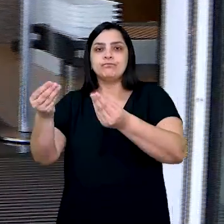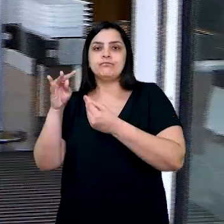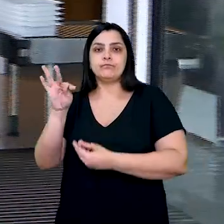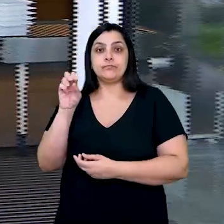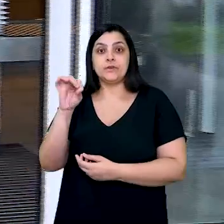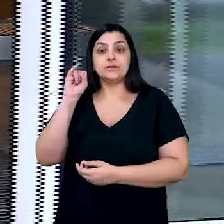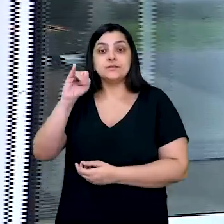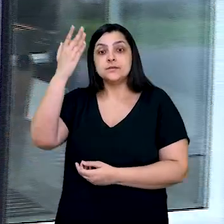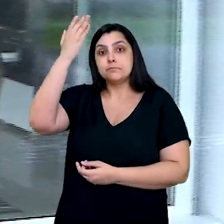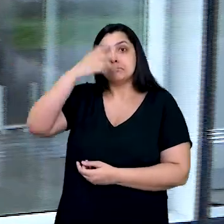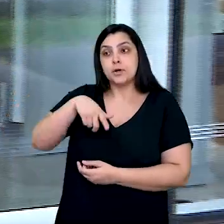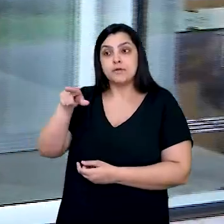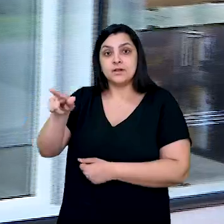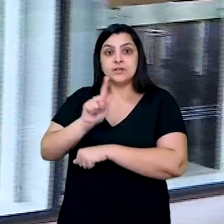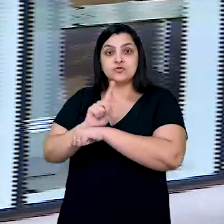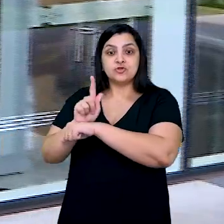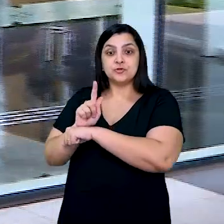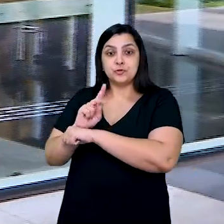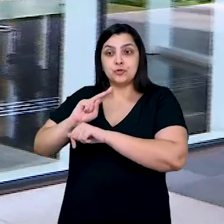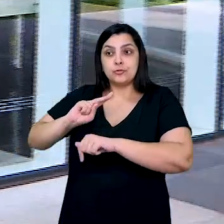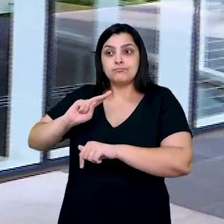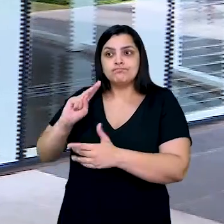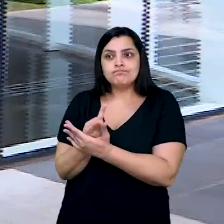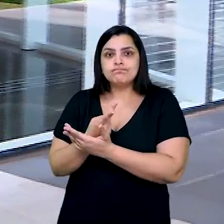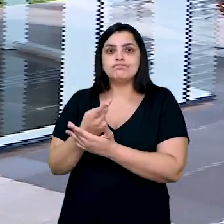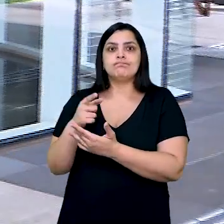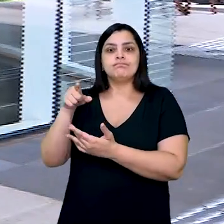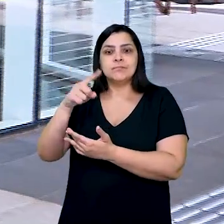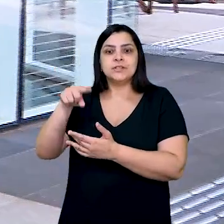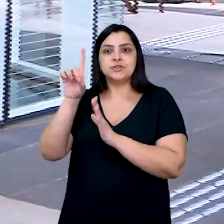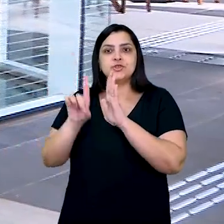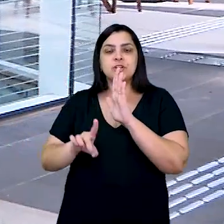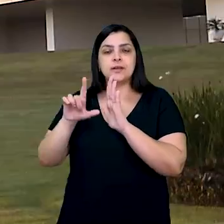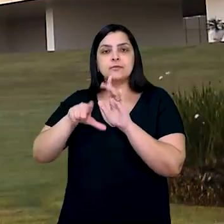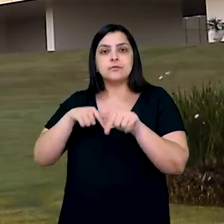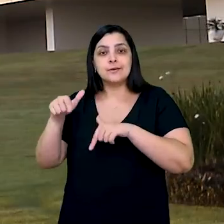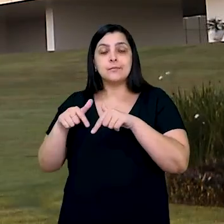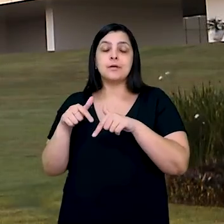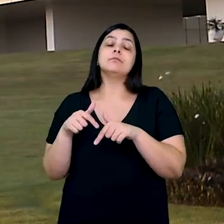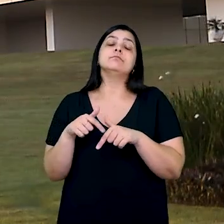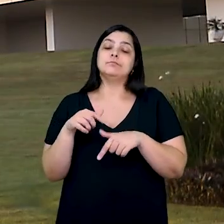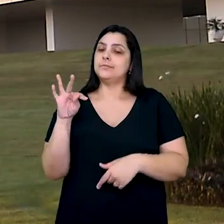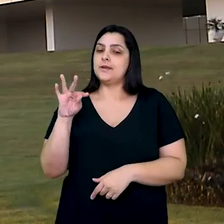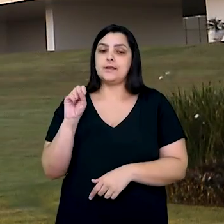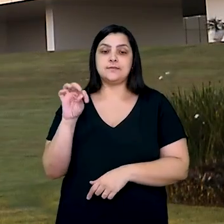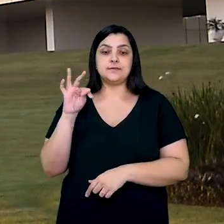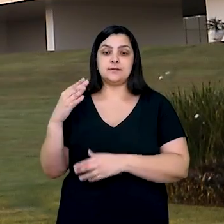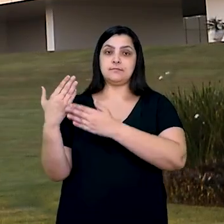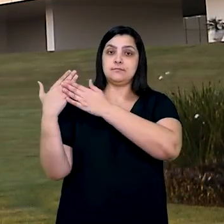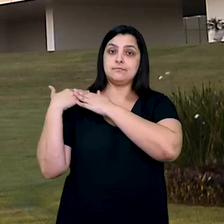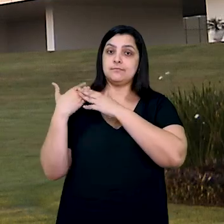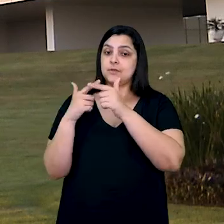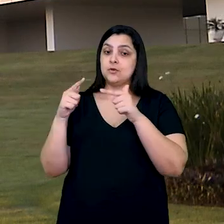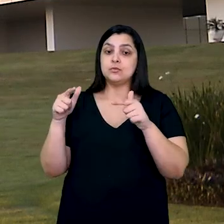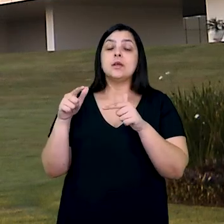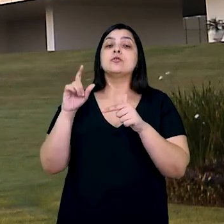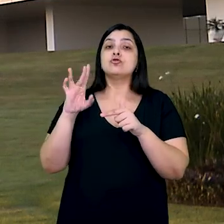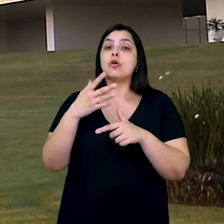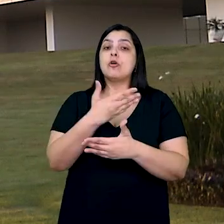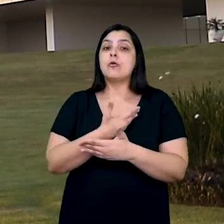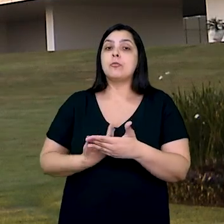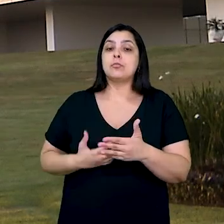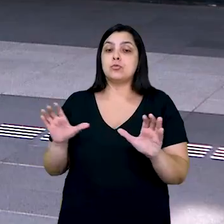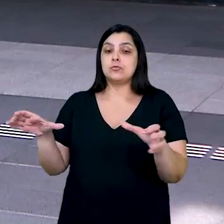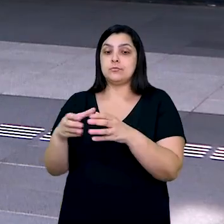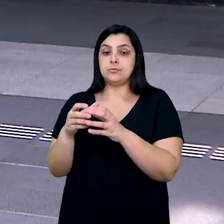argumentou que, uma vez comprovado que os gestores municipais violaram direitos trabalhistas, a Justiça do Trabalho se tornaria competente para apreciar